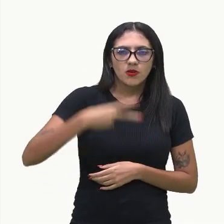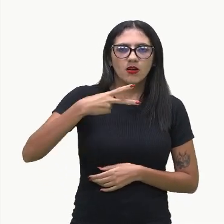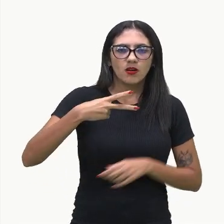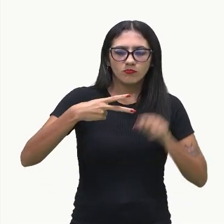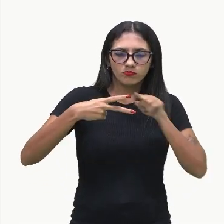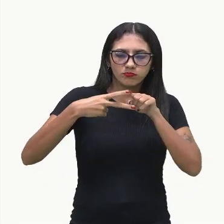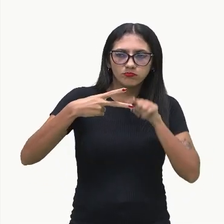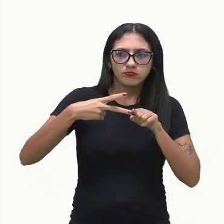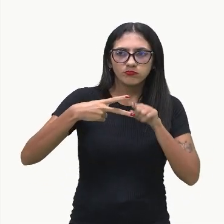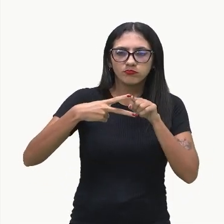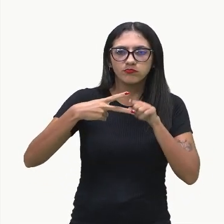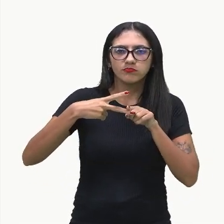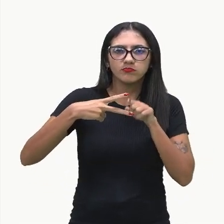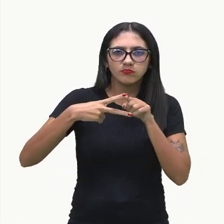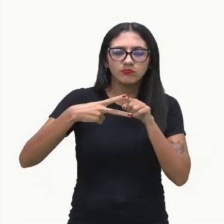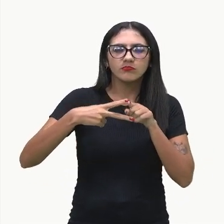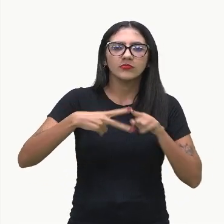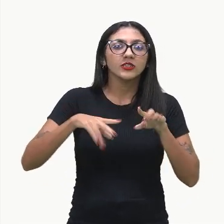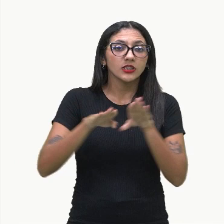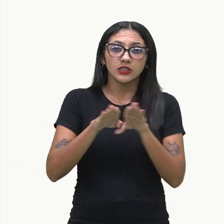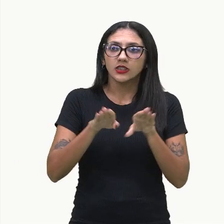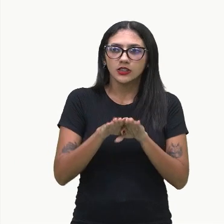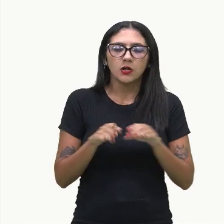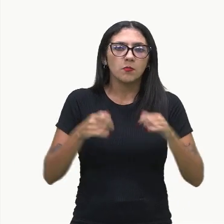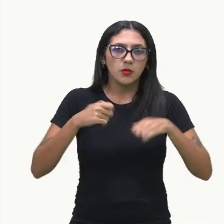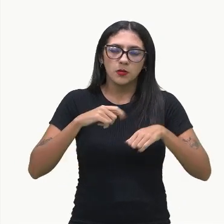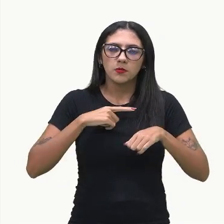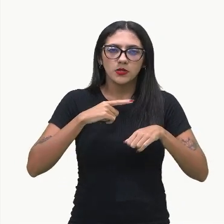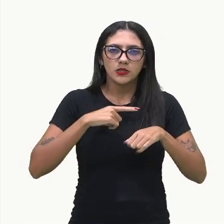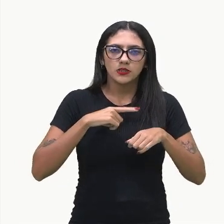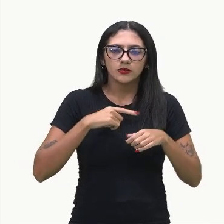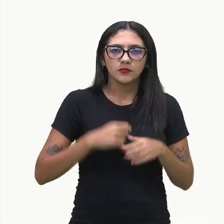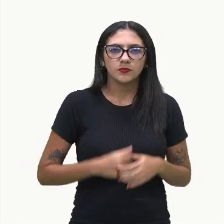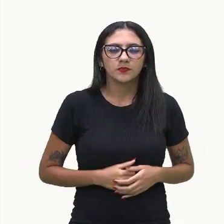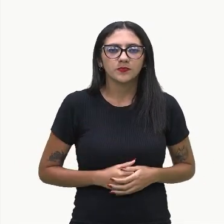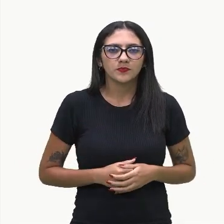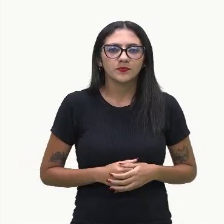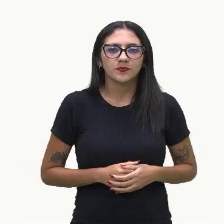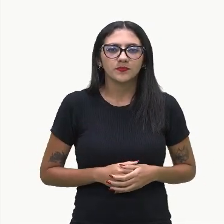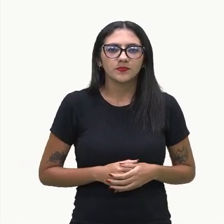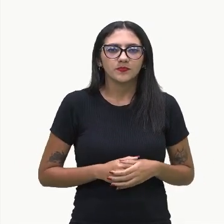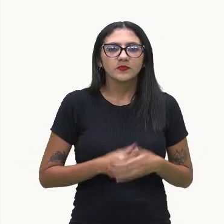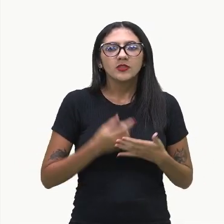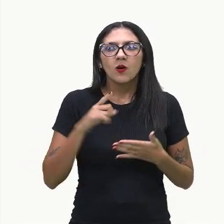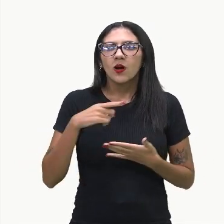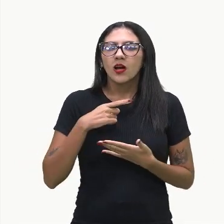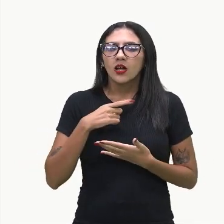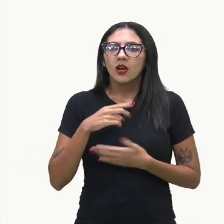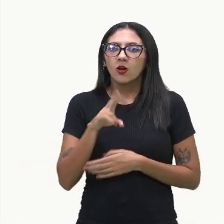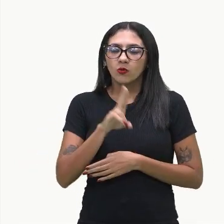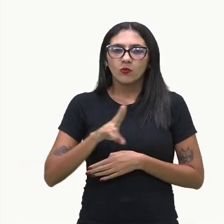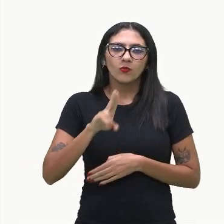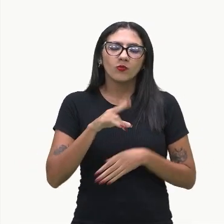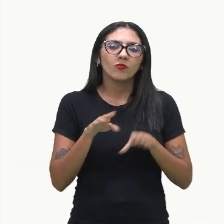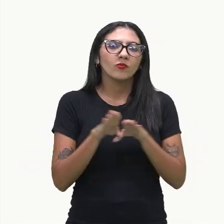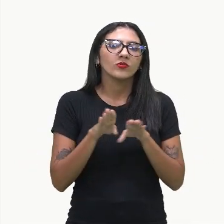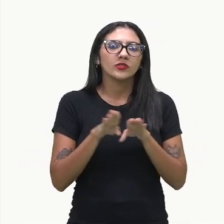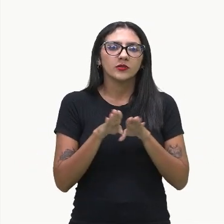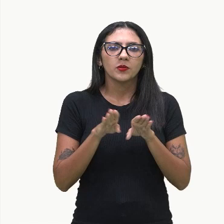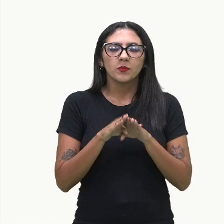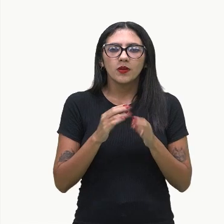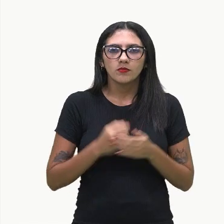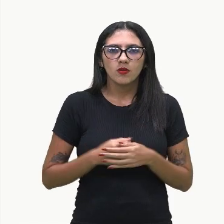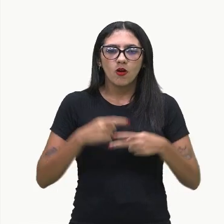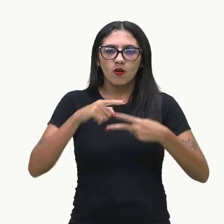de abertura também vai ter que ser maior. Então, é uma aplicação direta aí de ângulo oposto